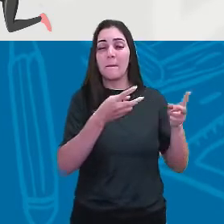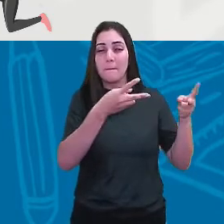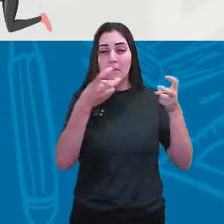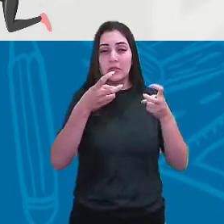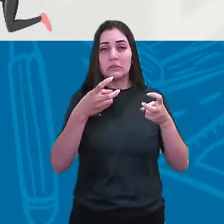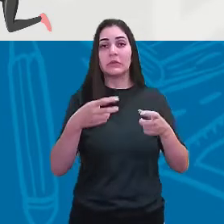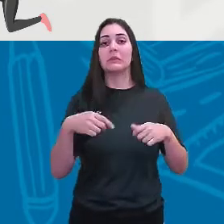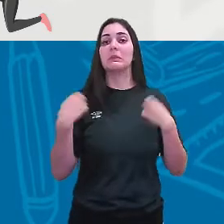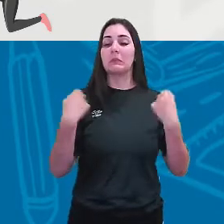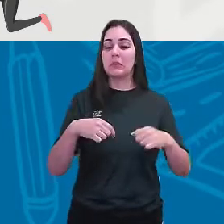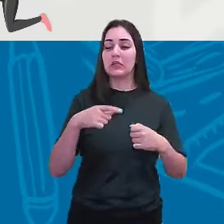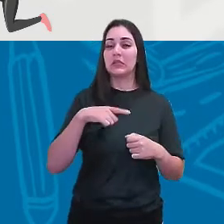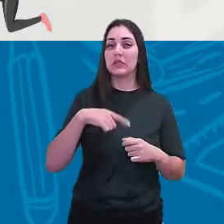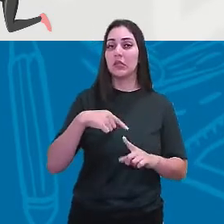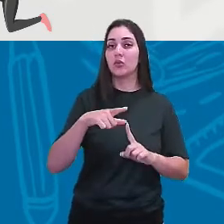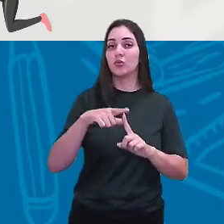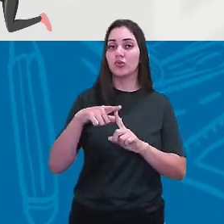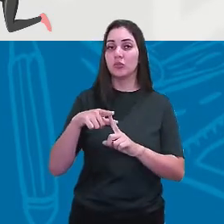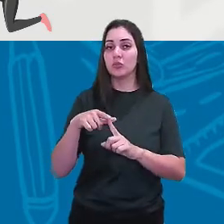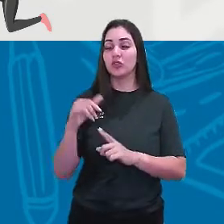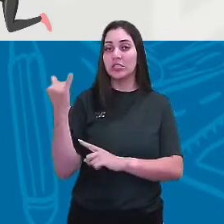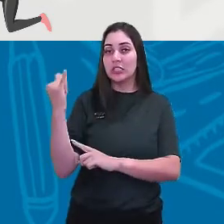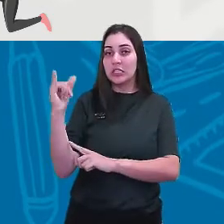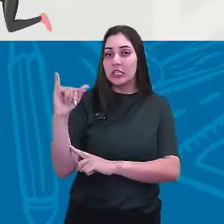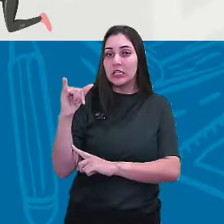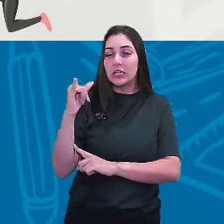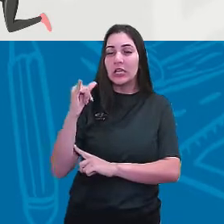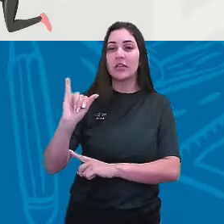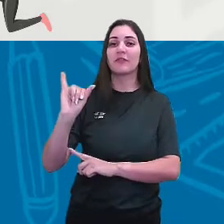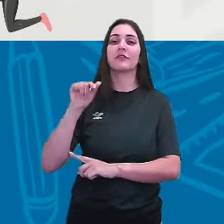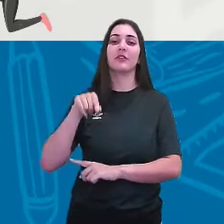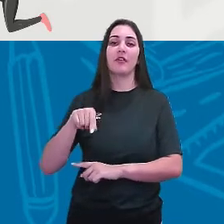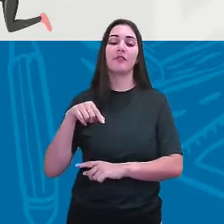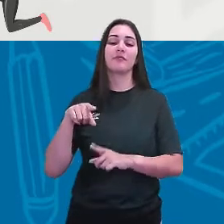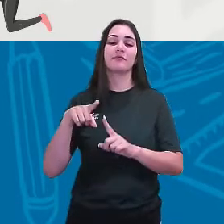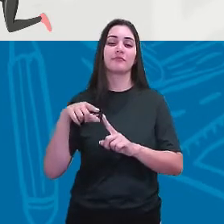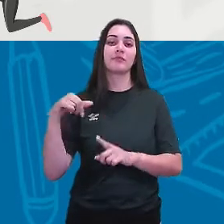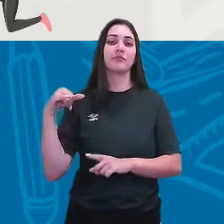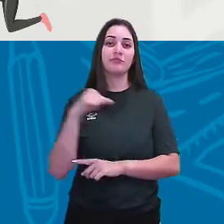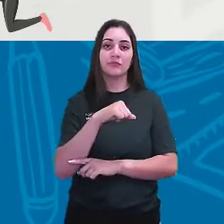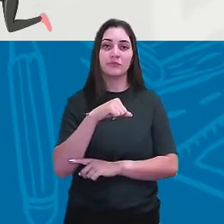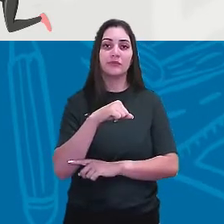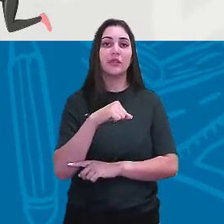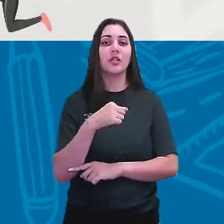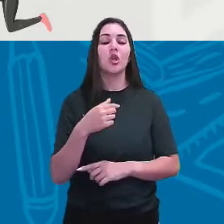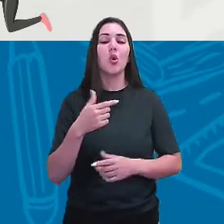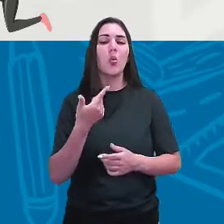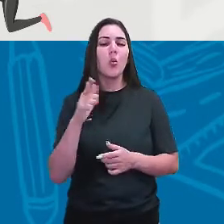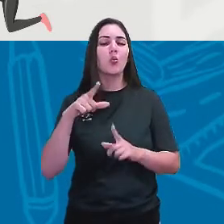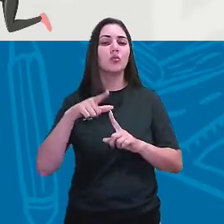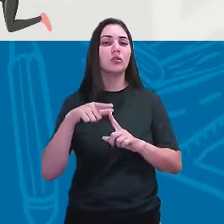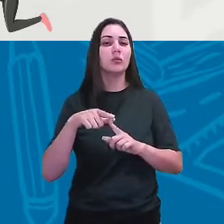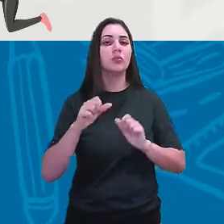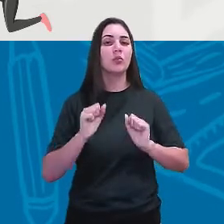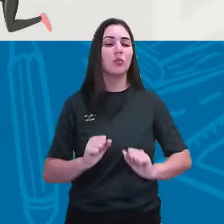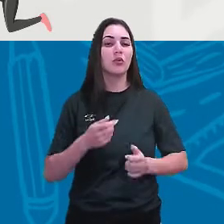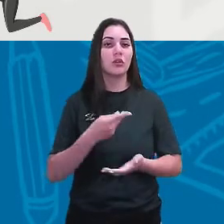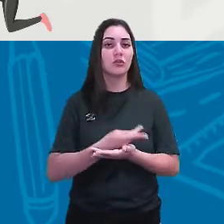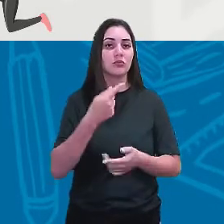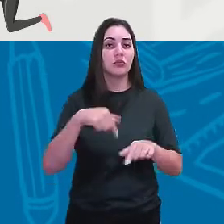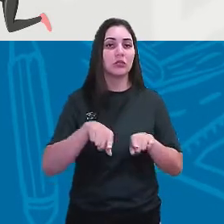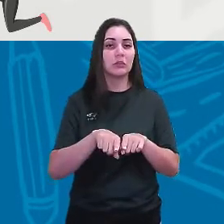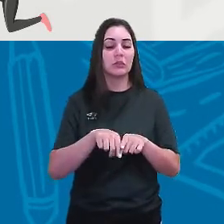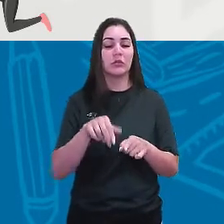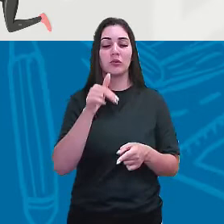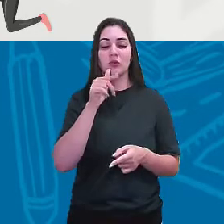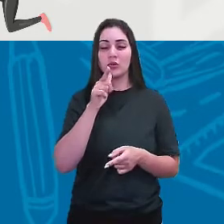medidas de precaução para evitar esse tipo de acidente. Outra situação que pode ocorrer também é a gente pisar de